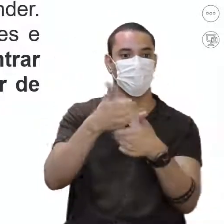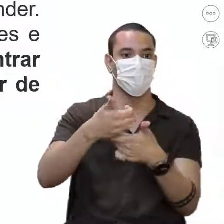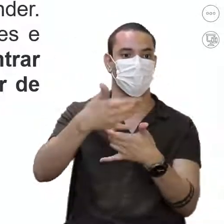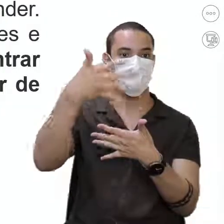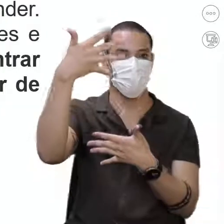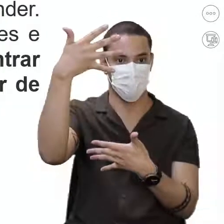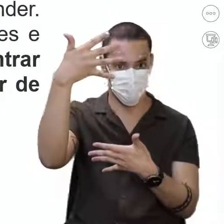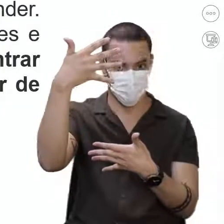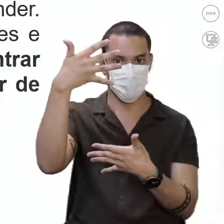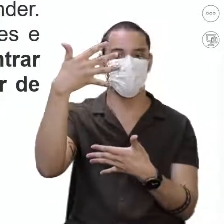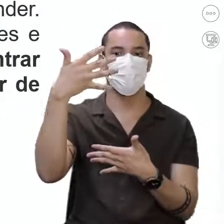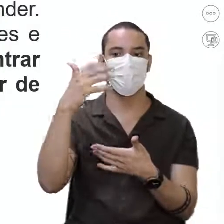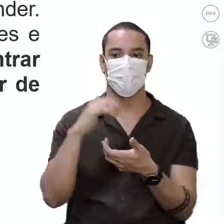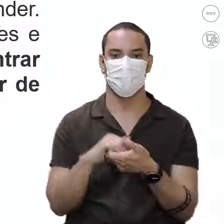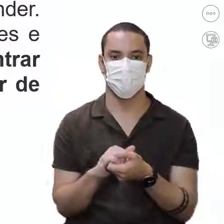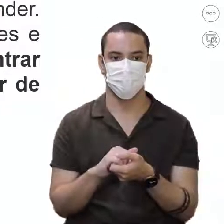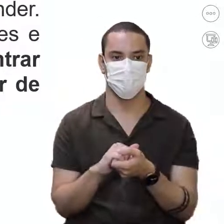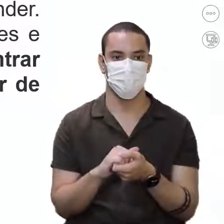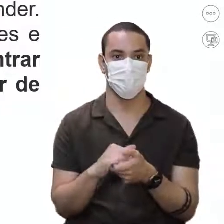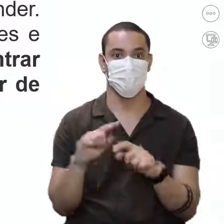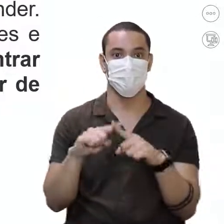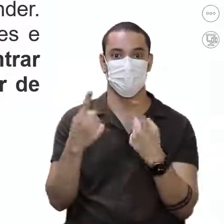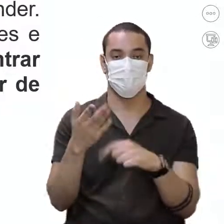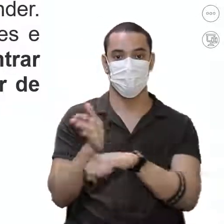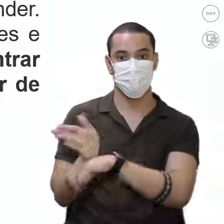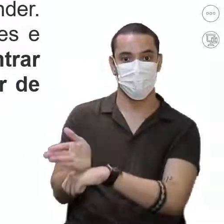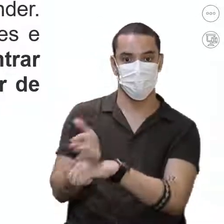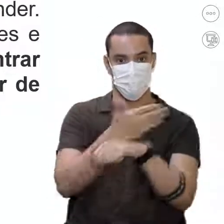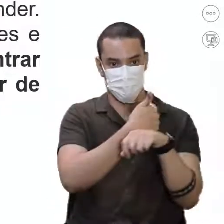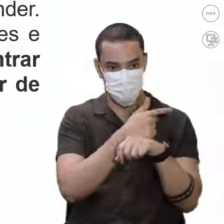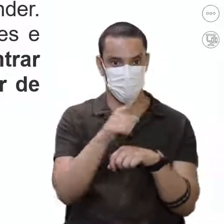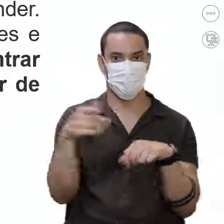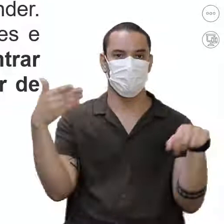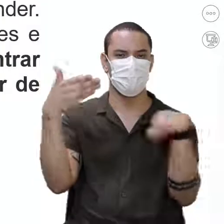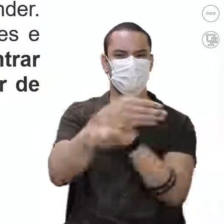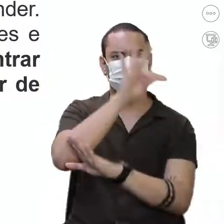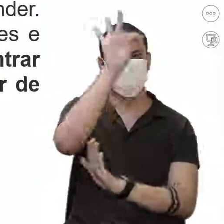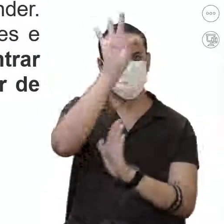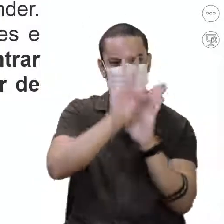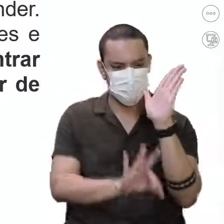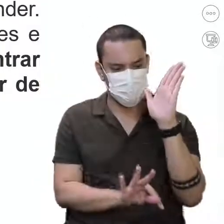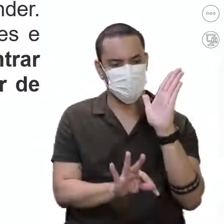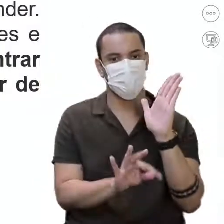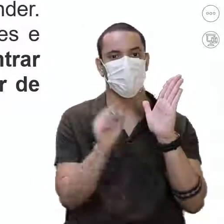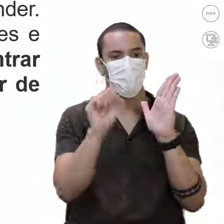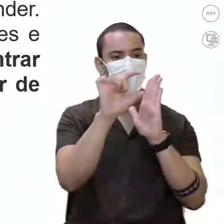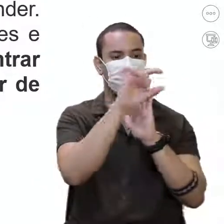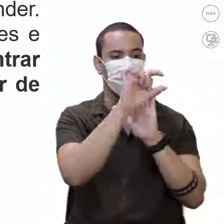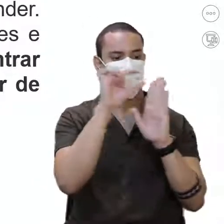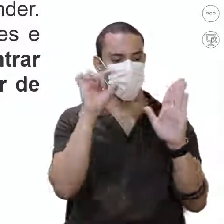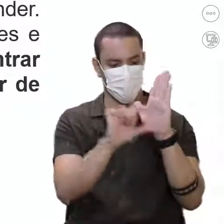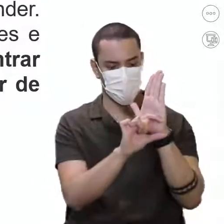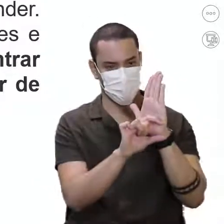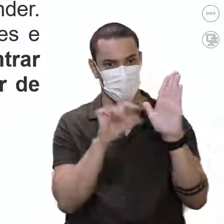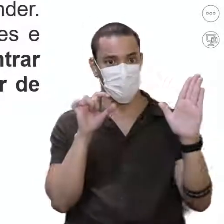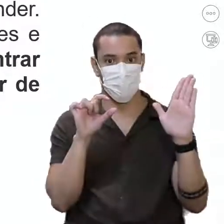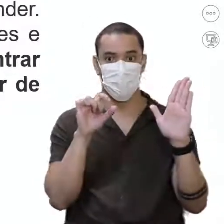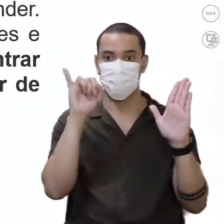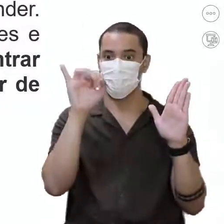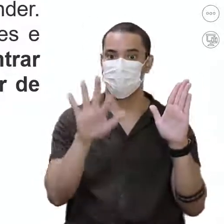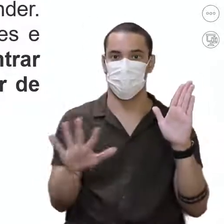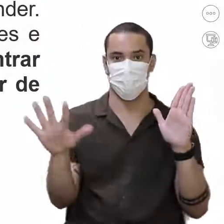nosso before reading, o antes de você realmente entrar de cabeça no seu texto, né? E